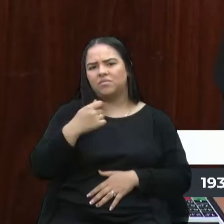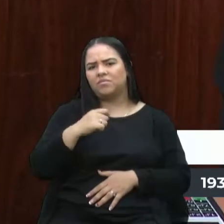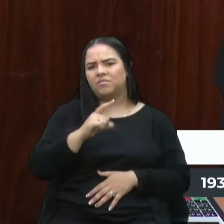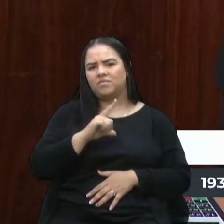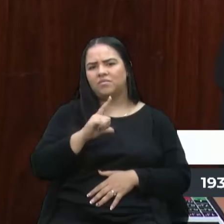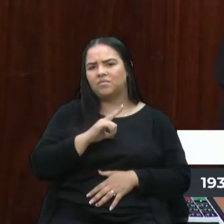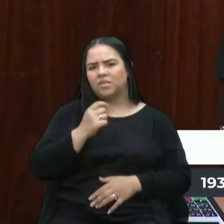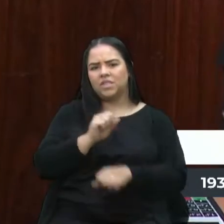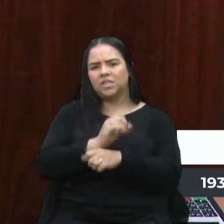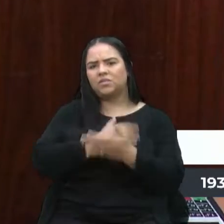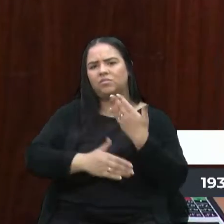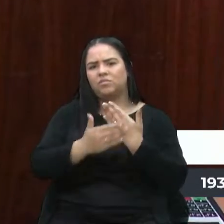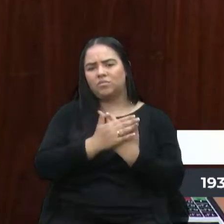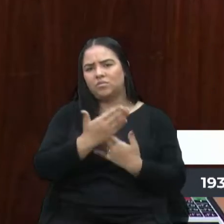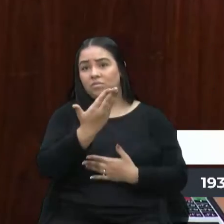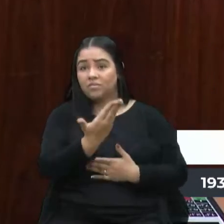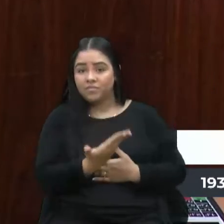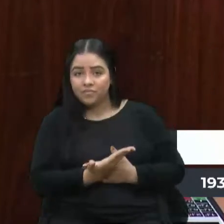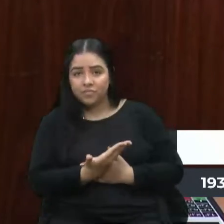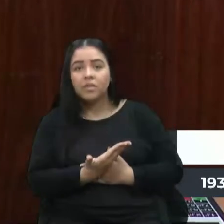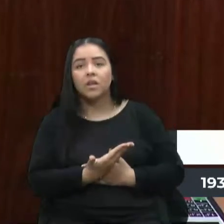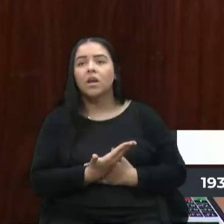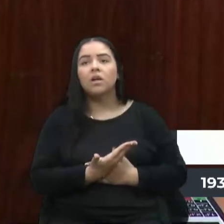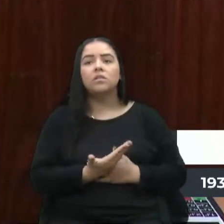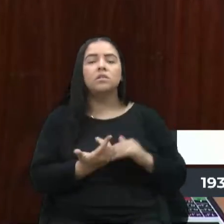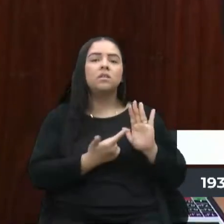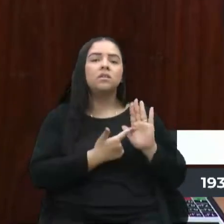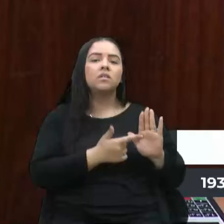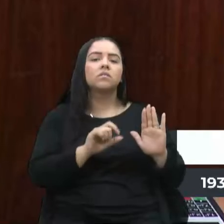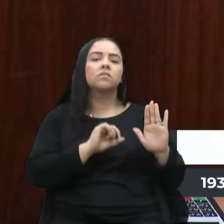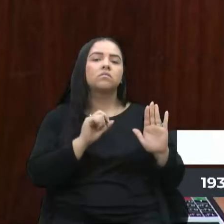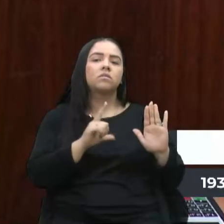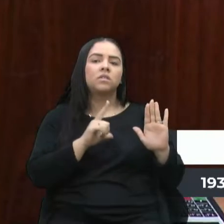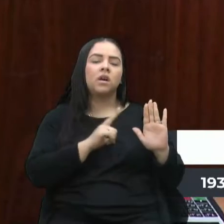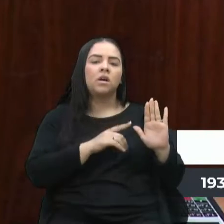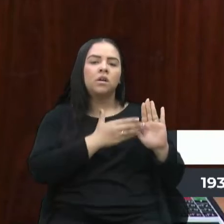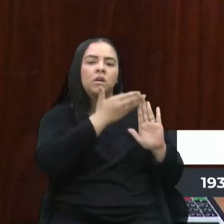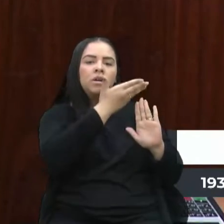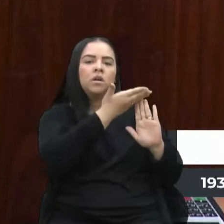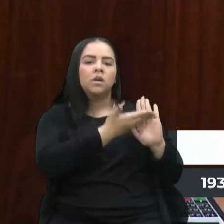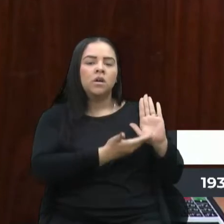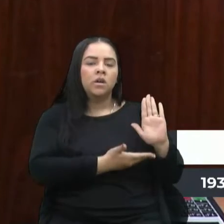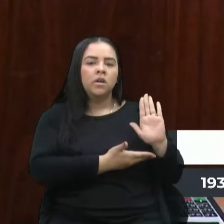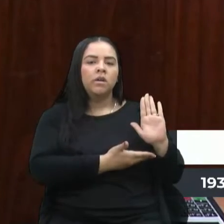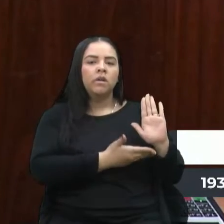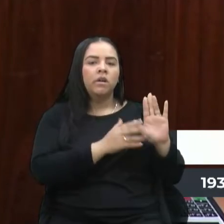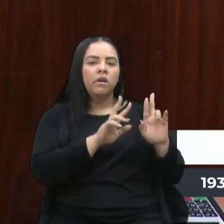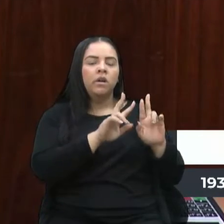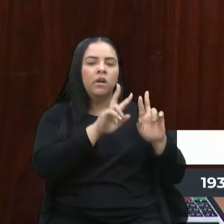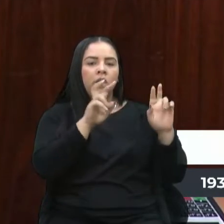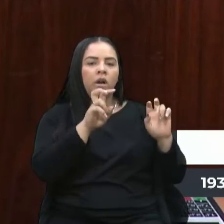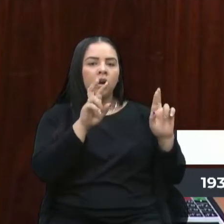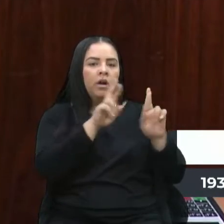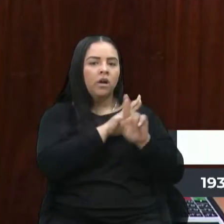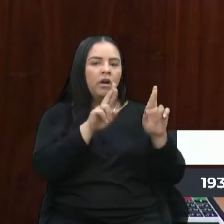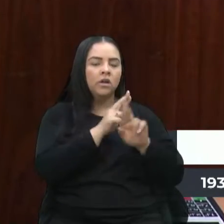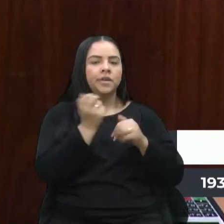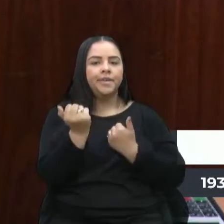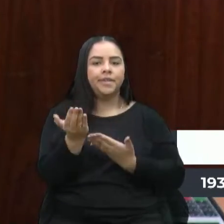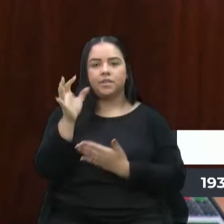medida atropelar isso e a medida fala os casos o que tá citando aqui é realmente em relação ao